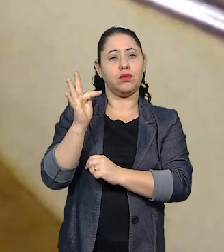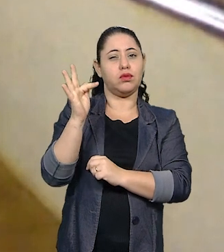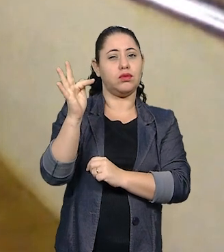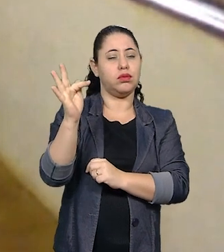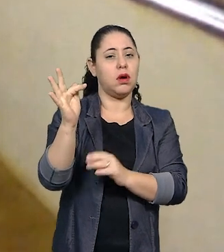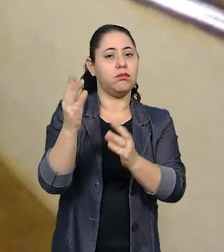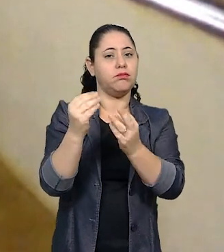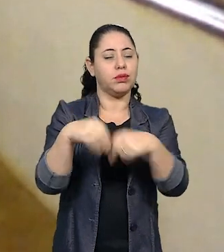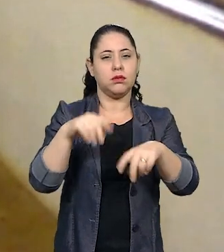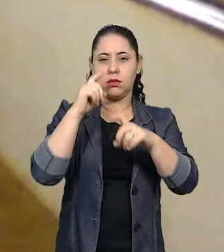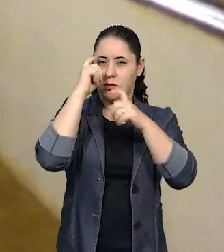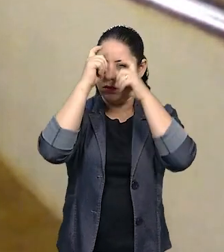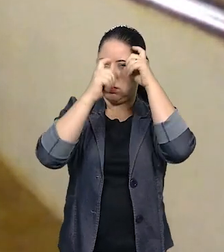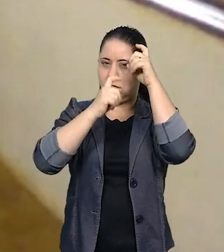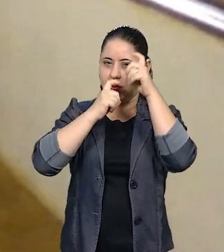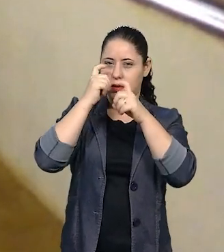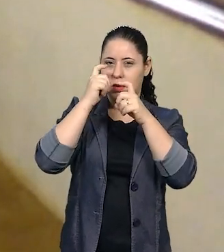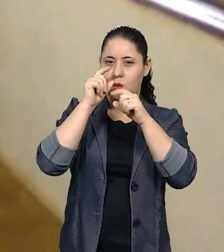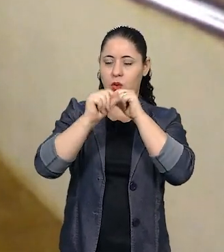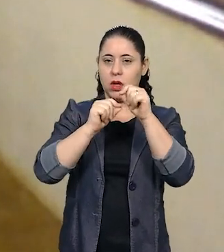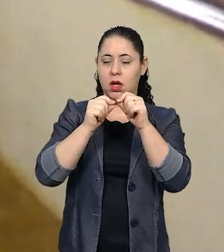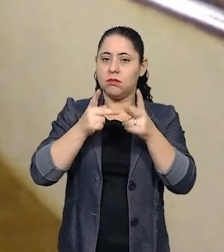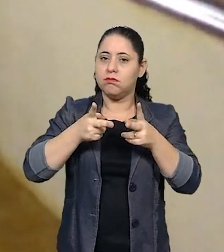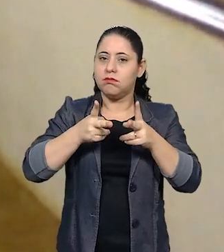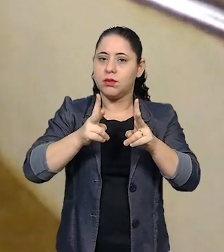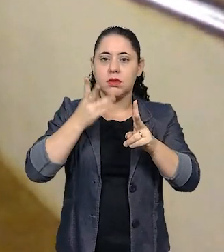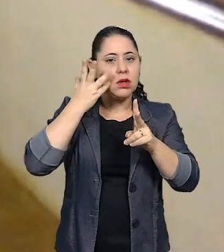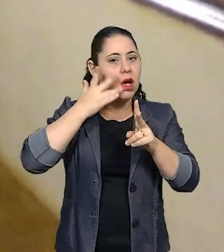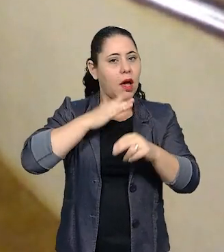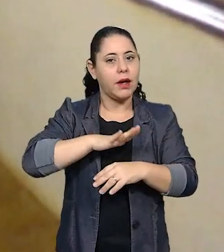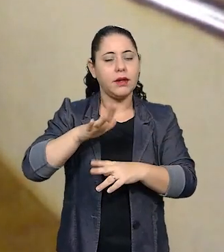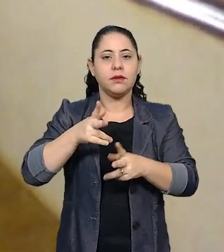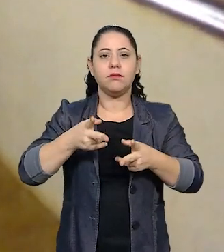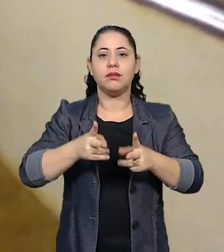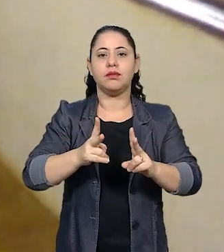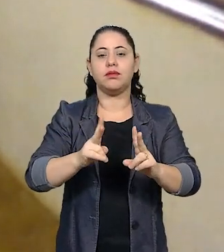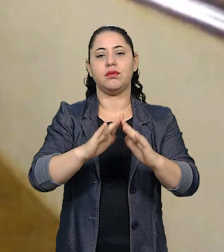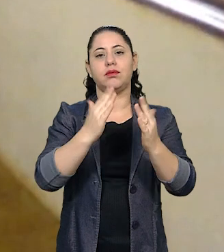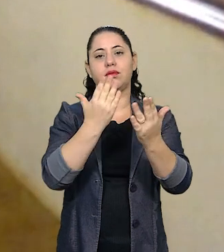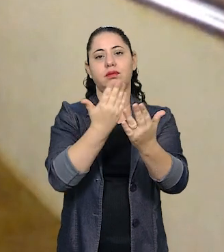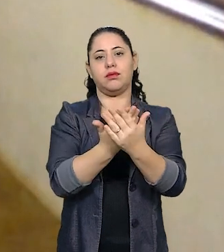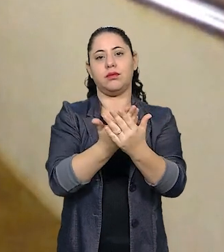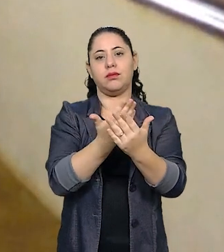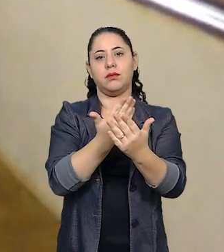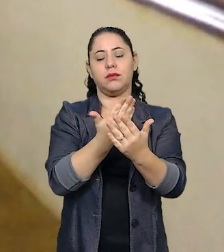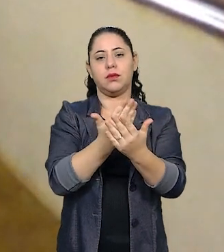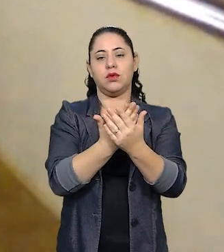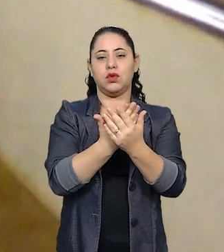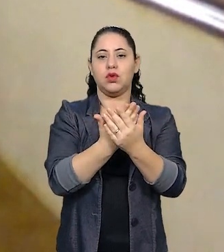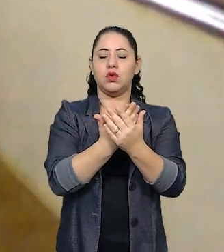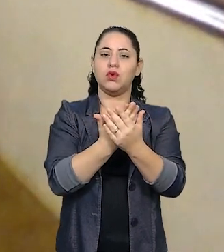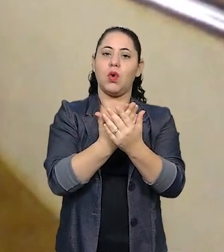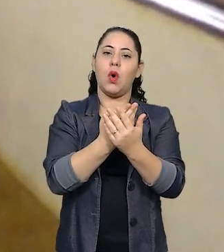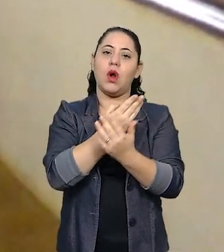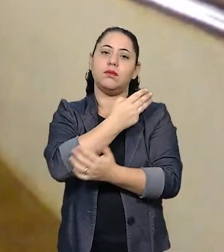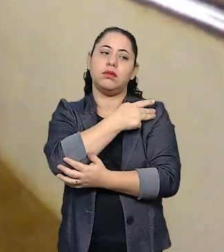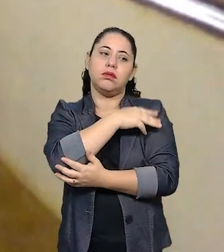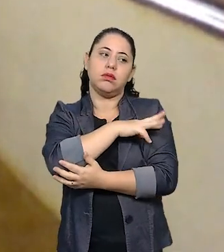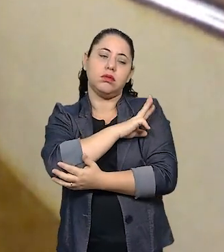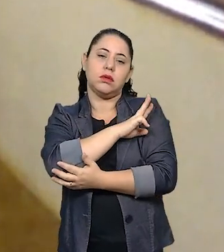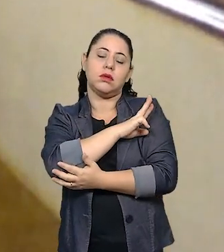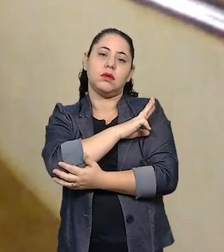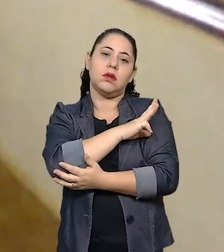com as outras crianças. Tá certo? Então, nesse ponto, isso pode repercutir lá na frente, e a preocupação